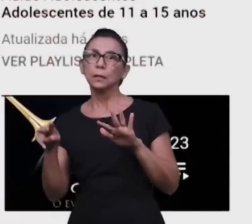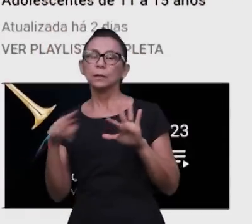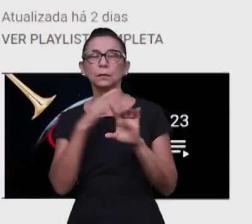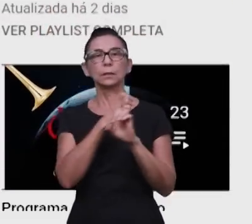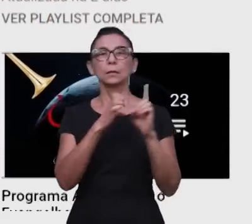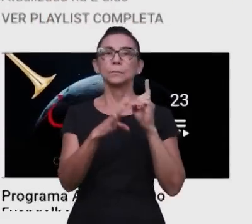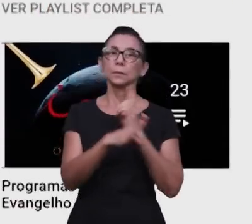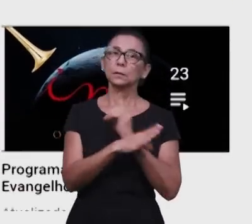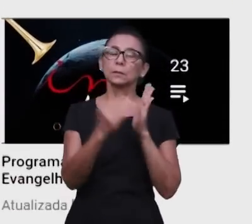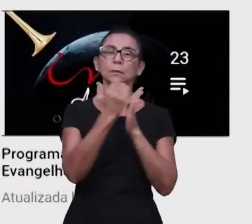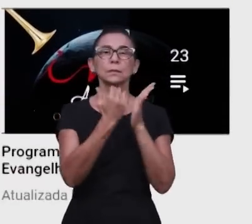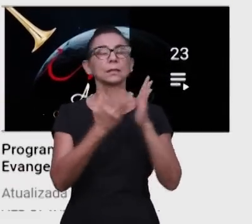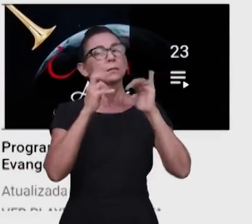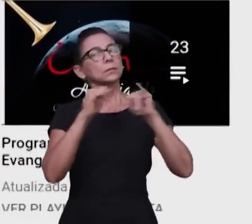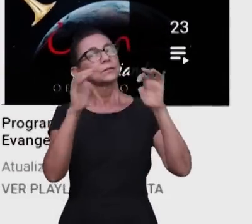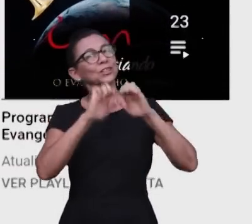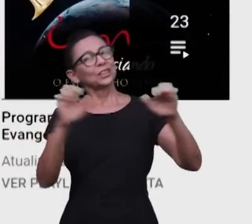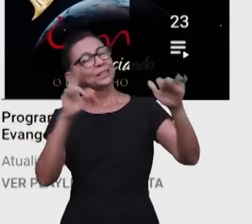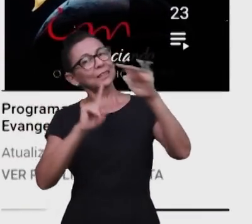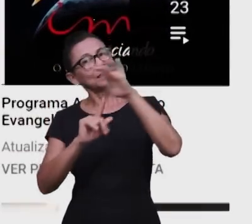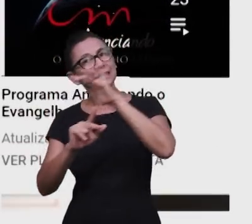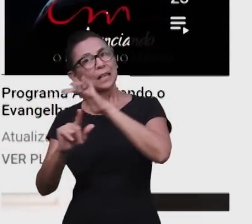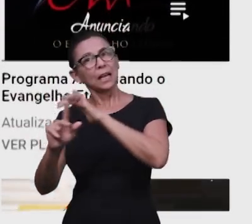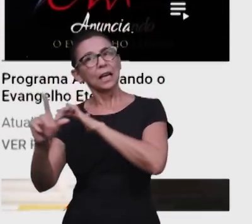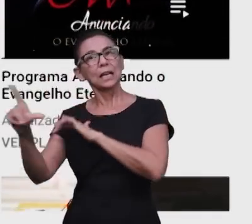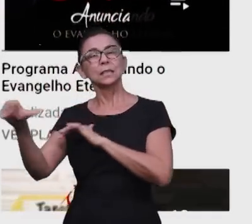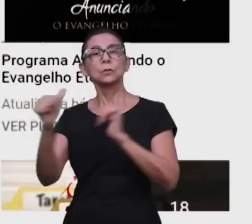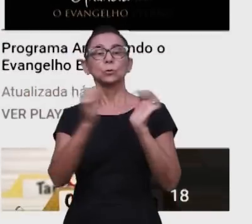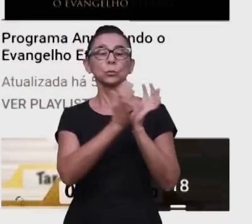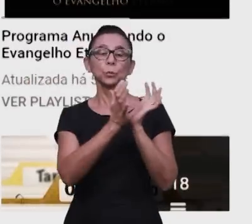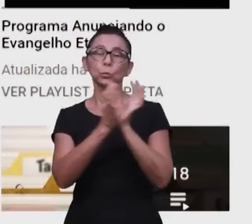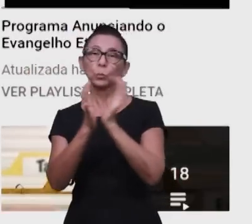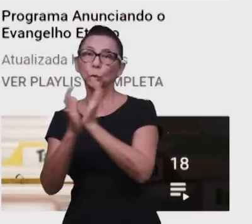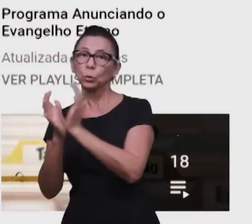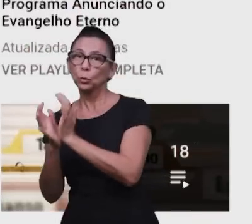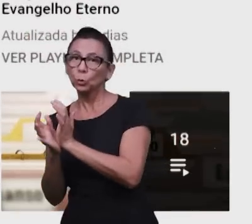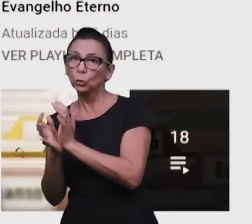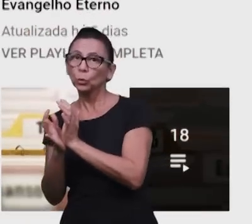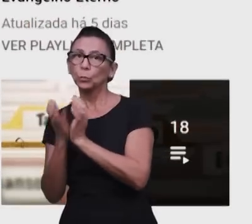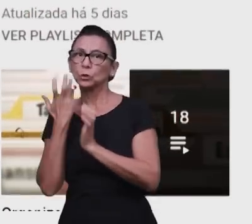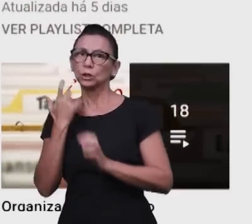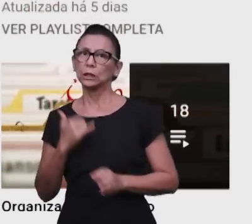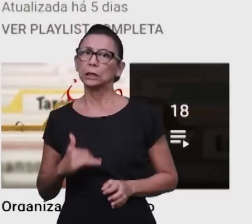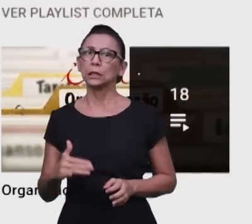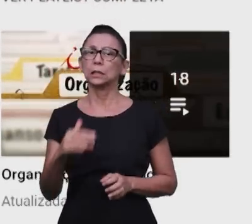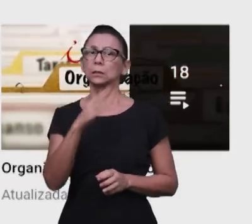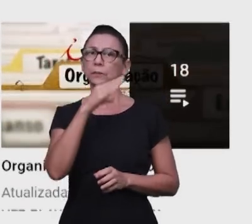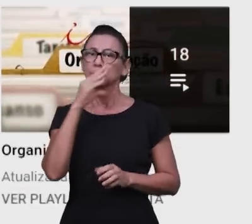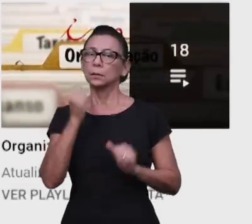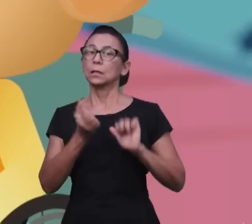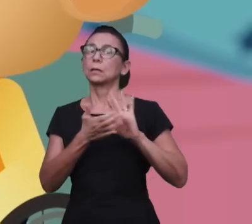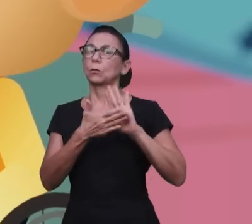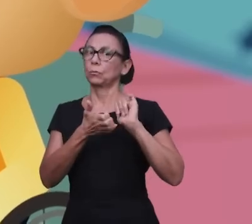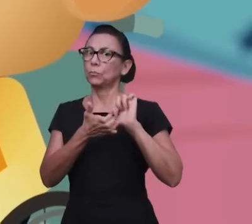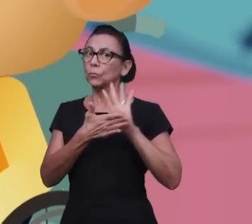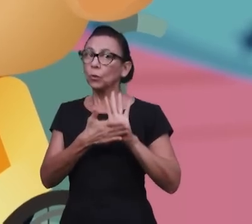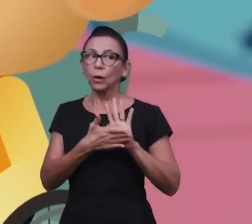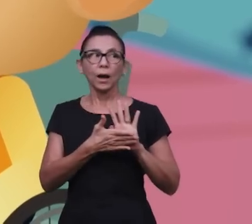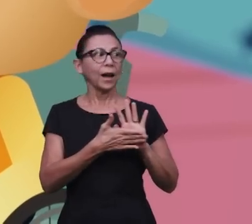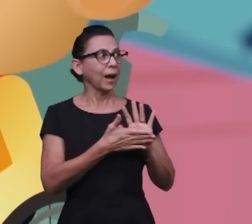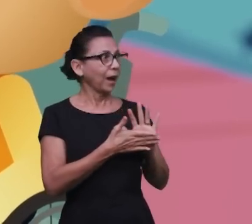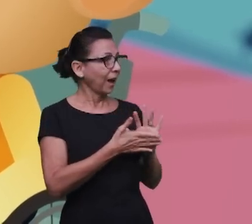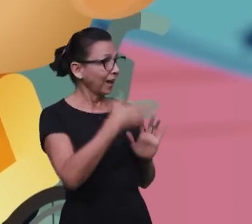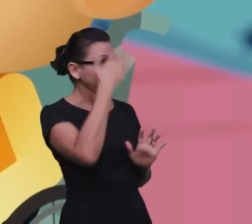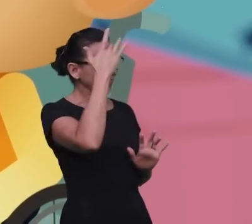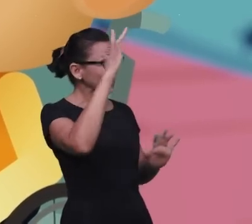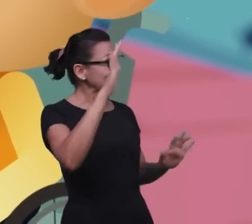programa anunciando o Evangelho Eterno, aula das classes e até os louvores de crianças e da igreja. Guguinha, eu